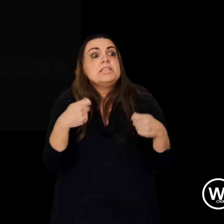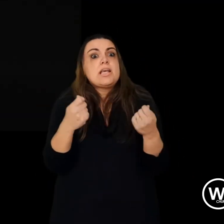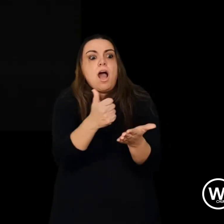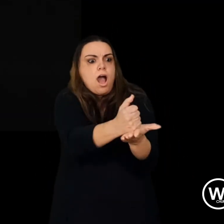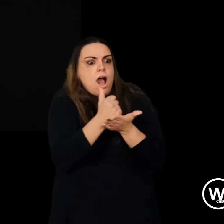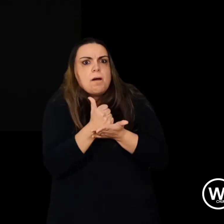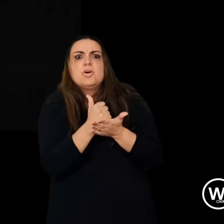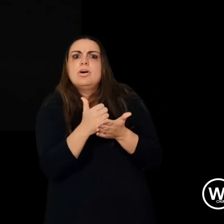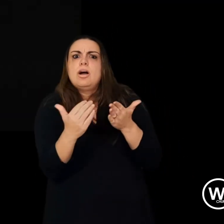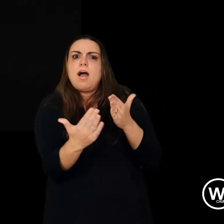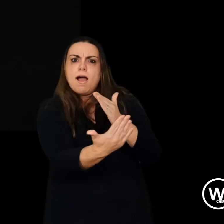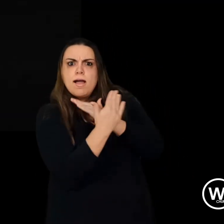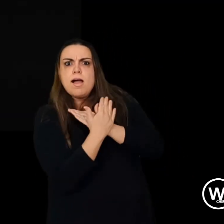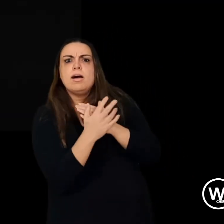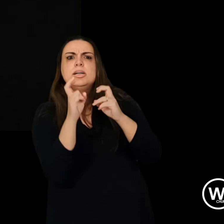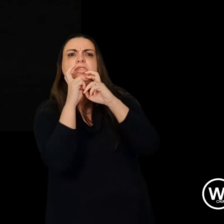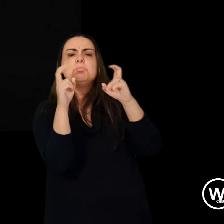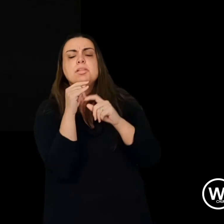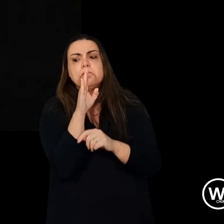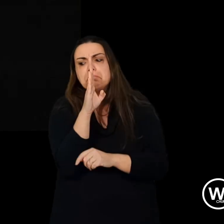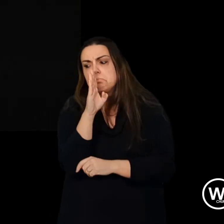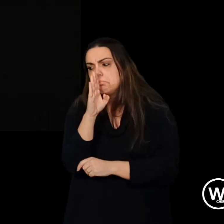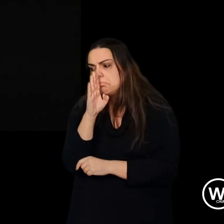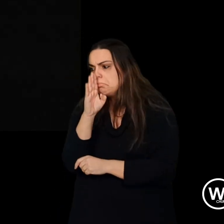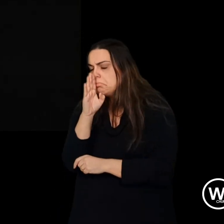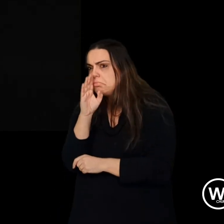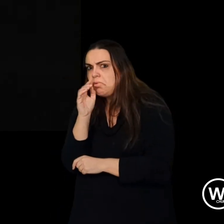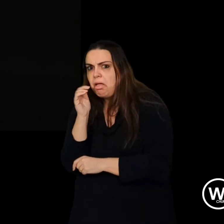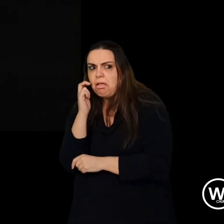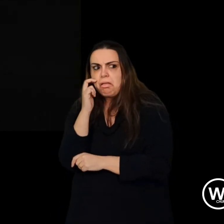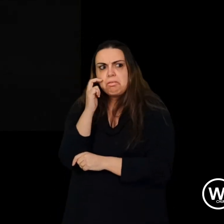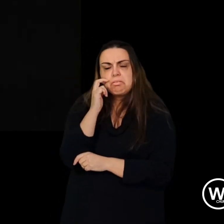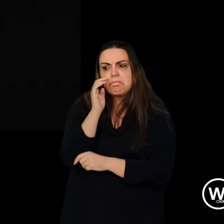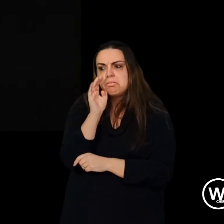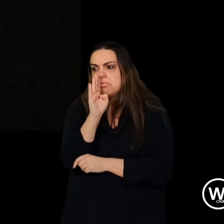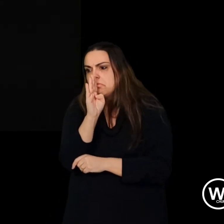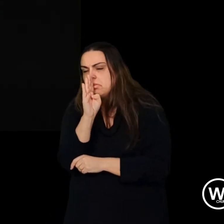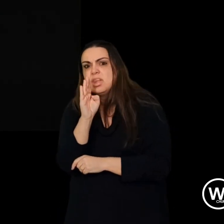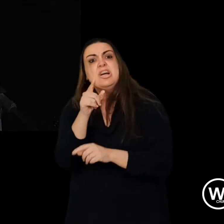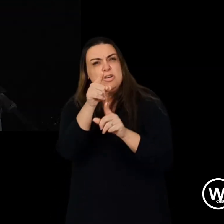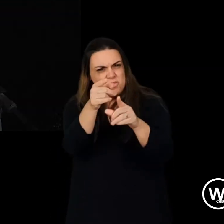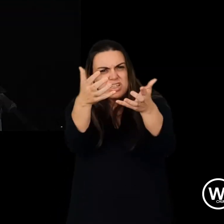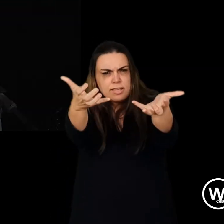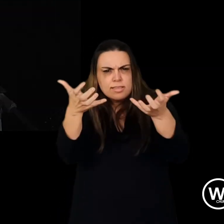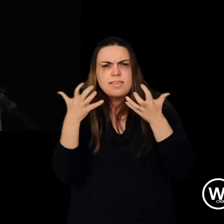socorro, mas estão inertes. E a palavra de Deus vai dizer: você quer